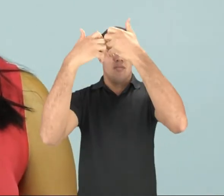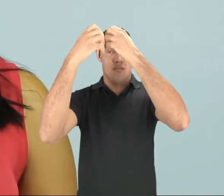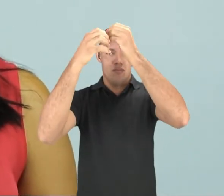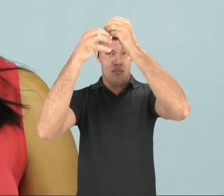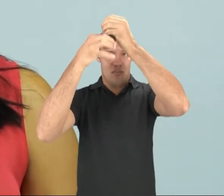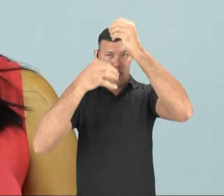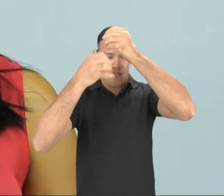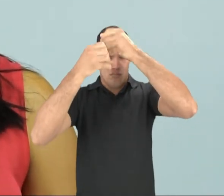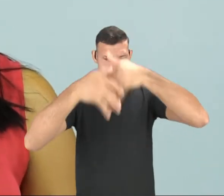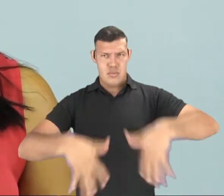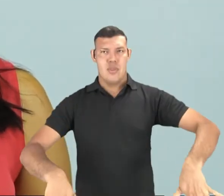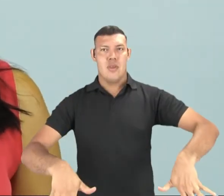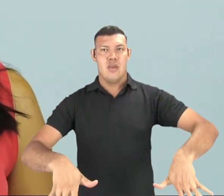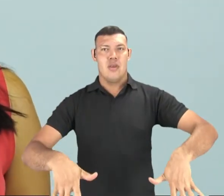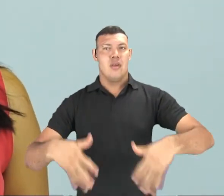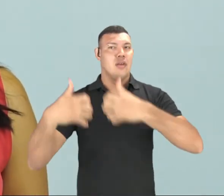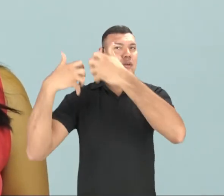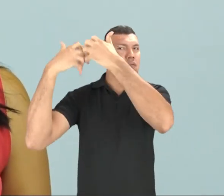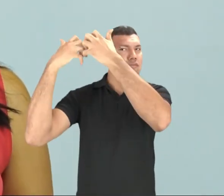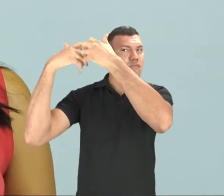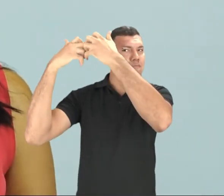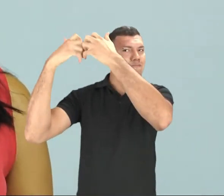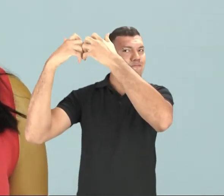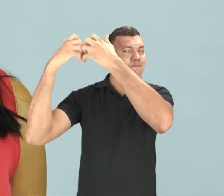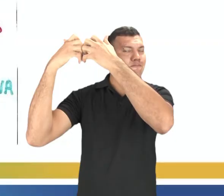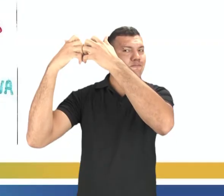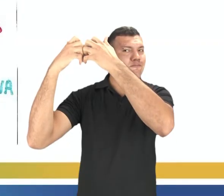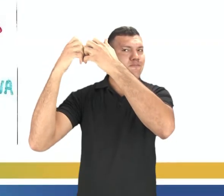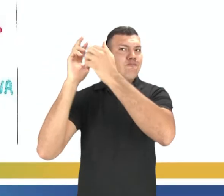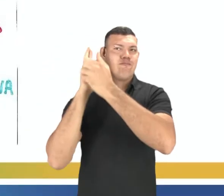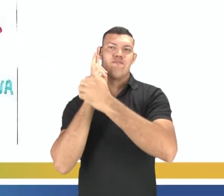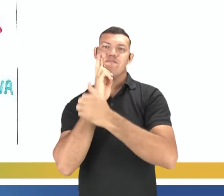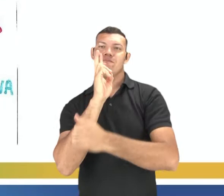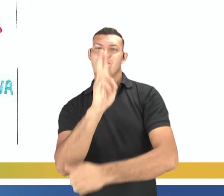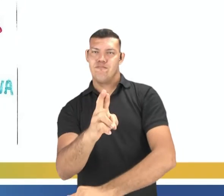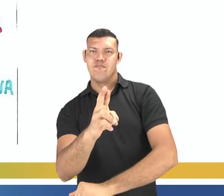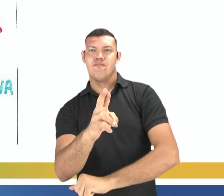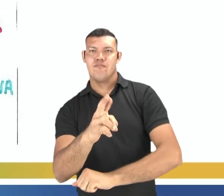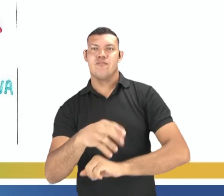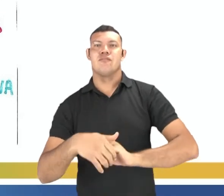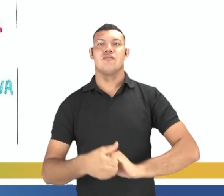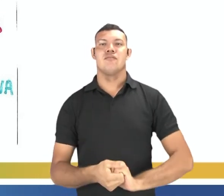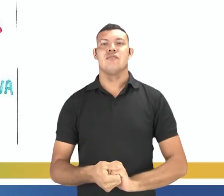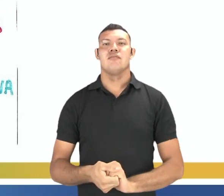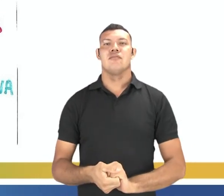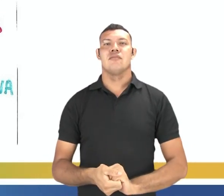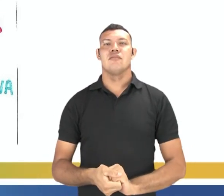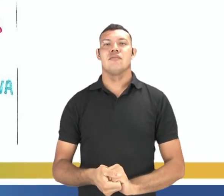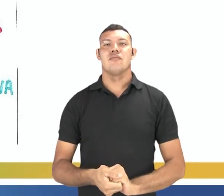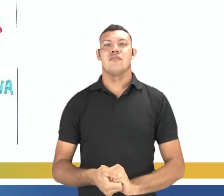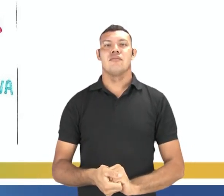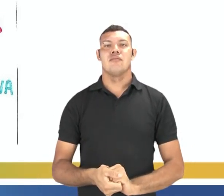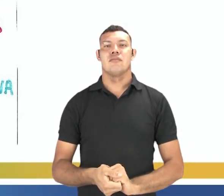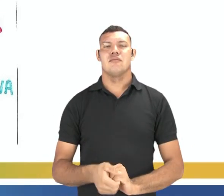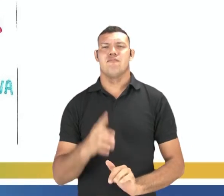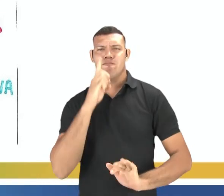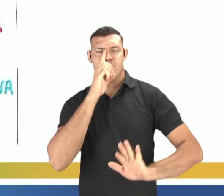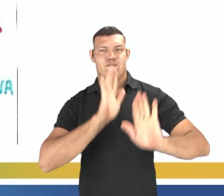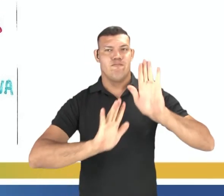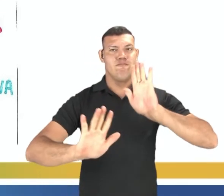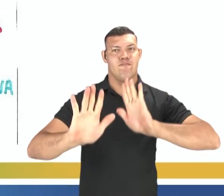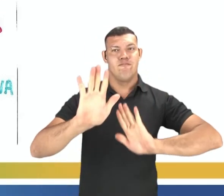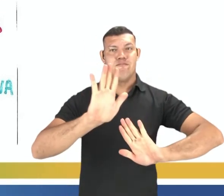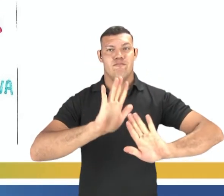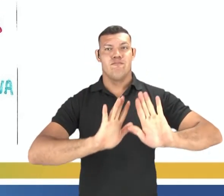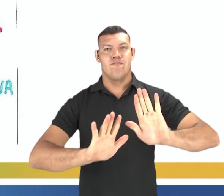da reflexão. A medula nervosa responde e as situações de risco. Um